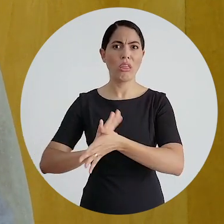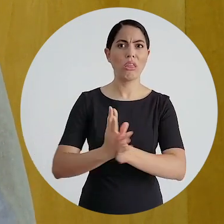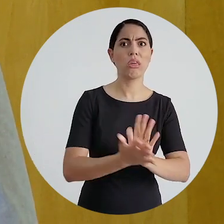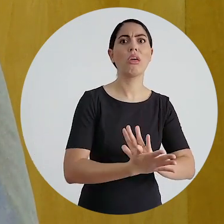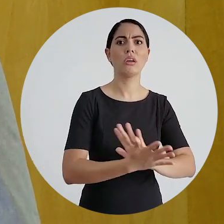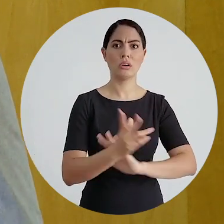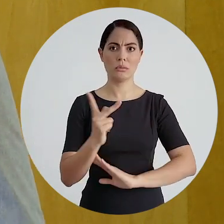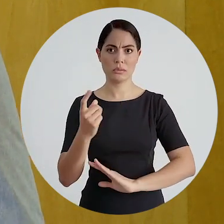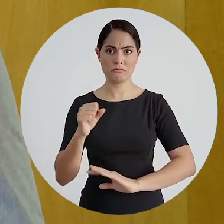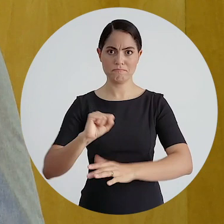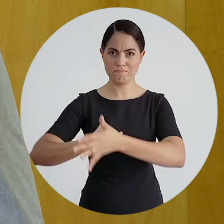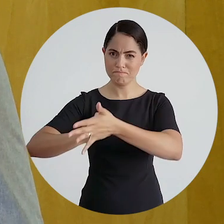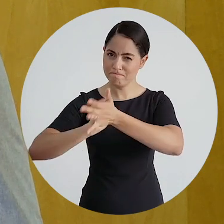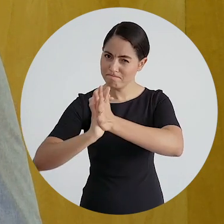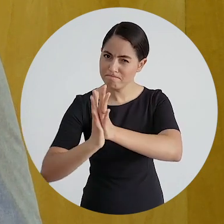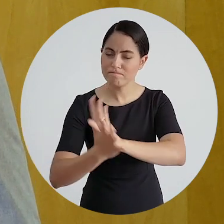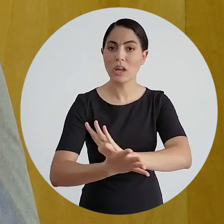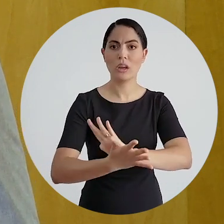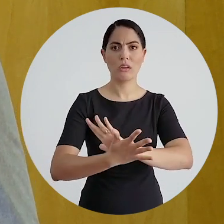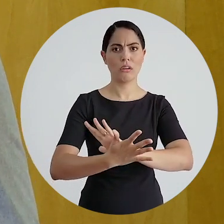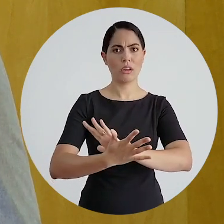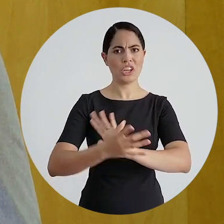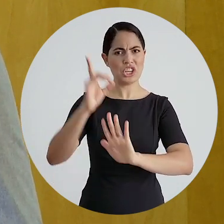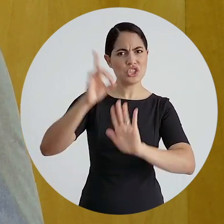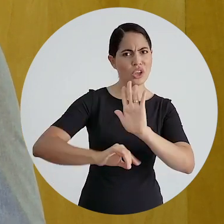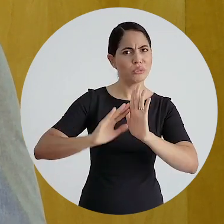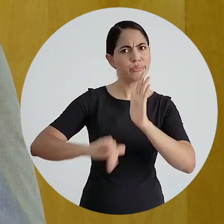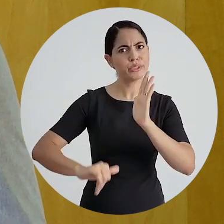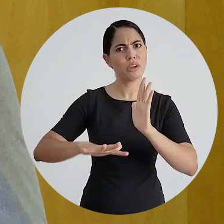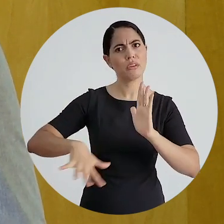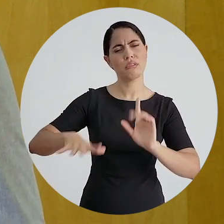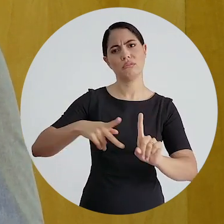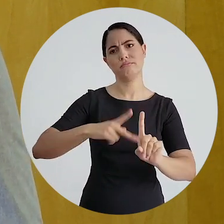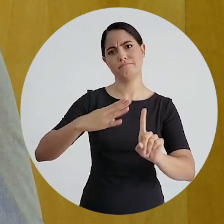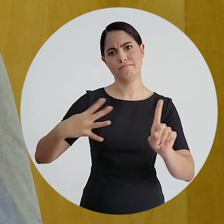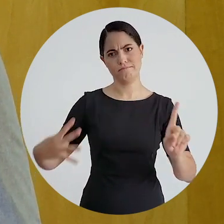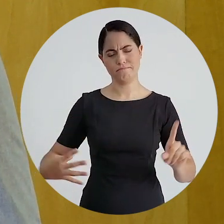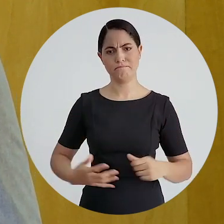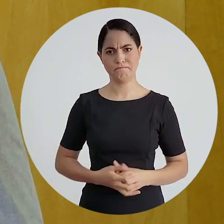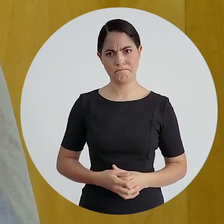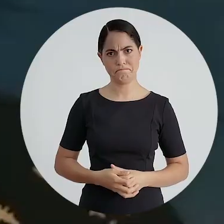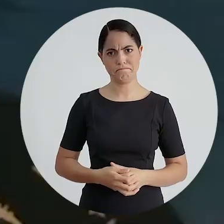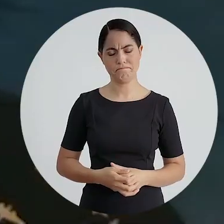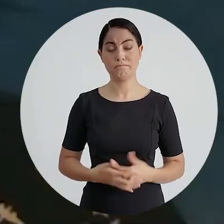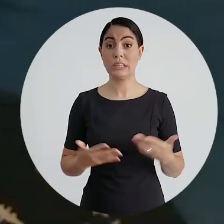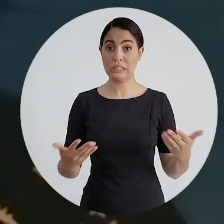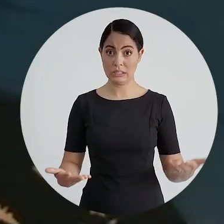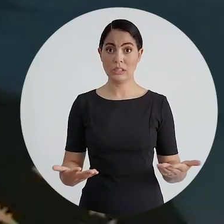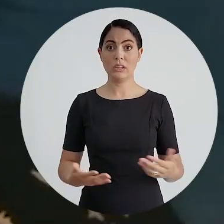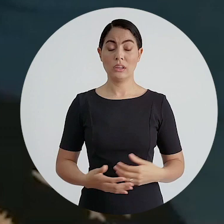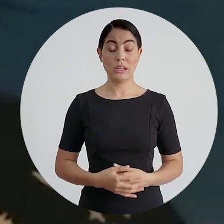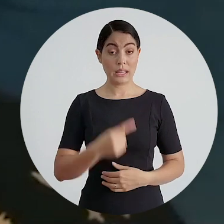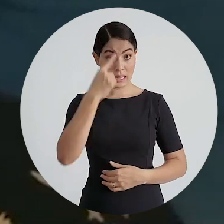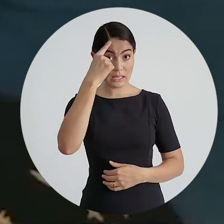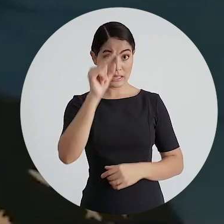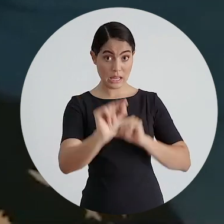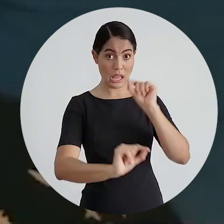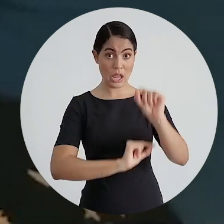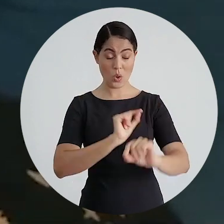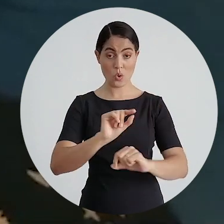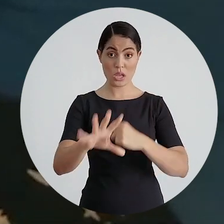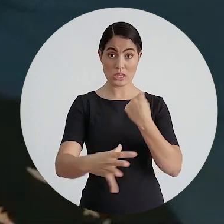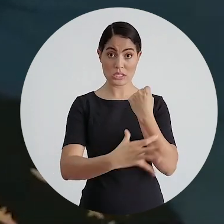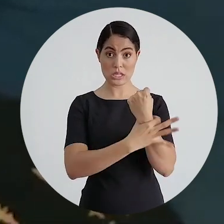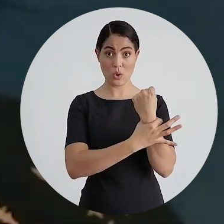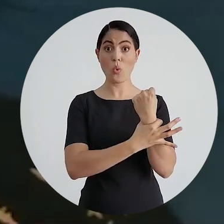homotransfóbicas que promovem violações dos direitos da população LGBTI+. A ideia é essa, né? Que